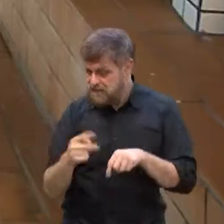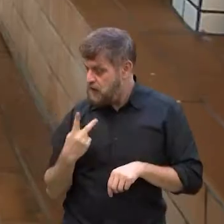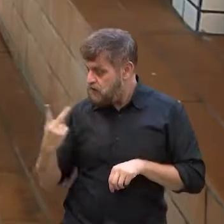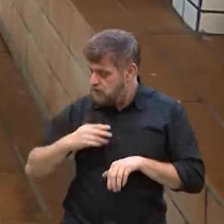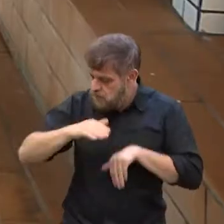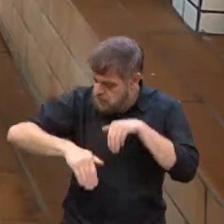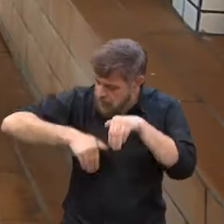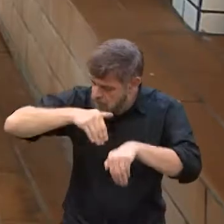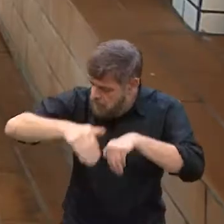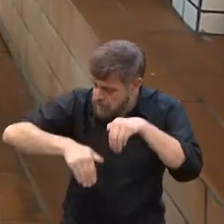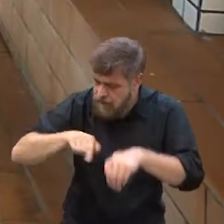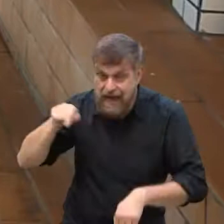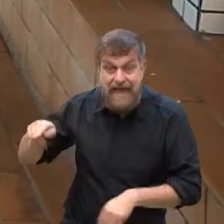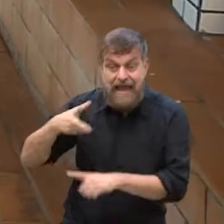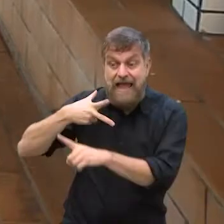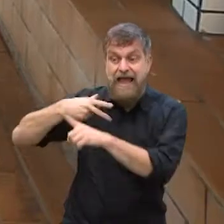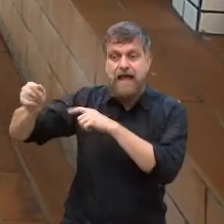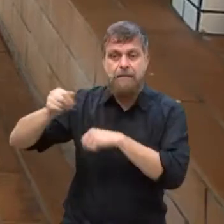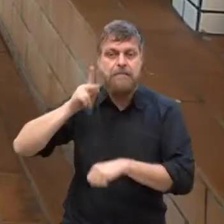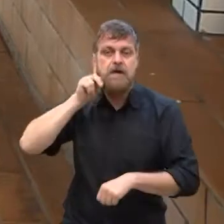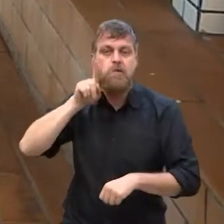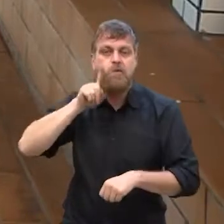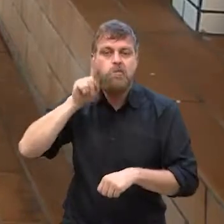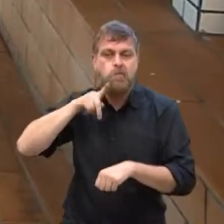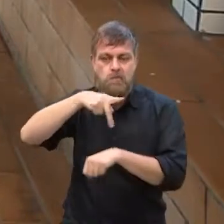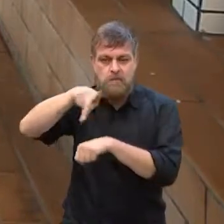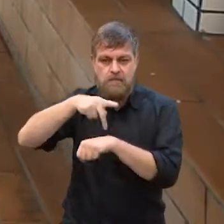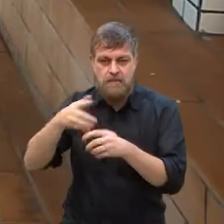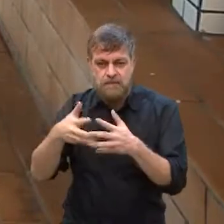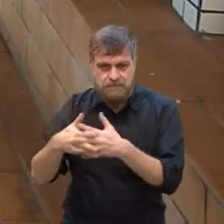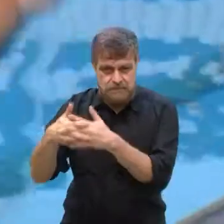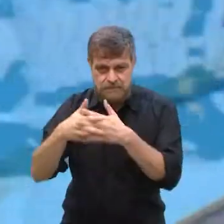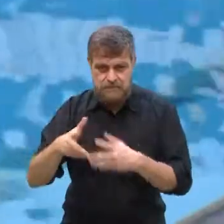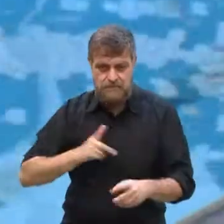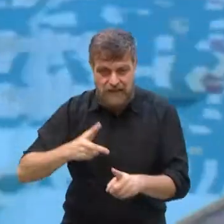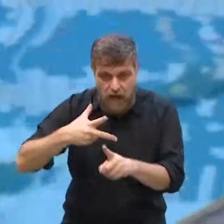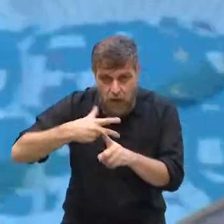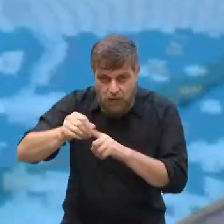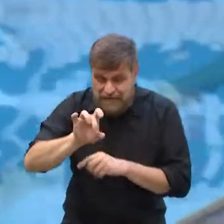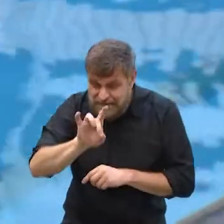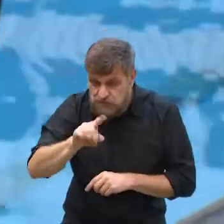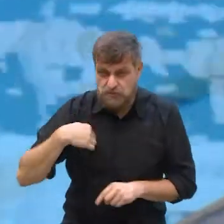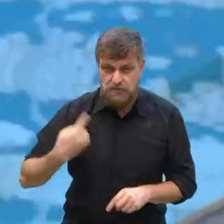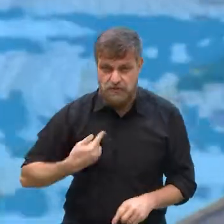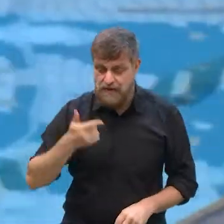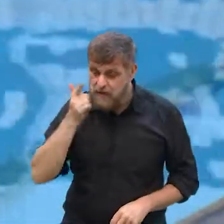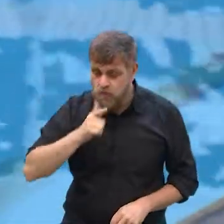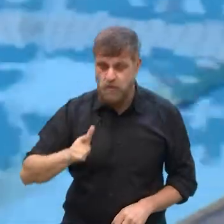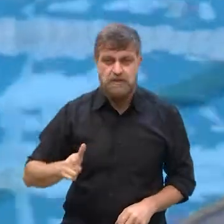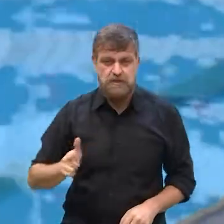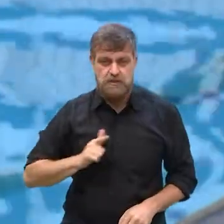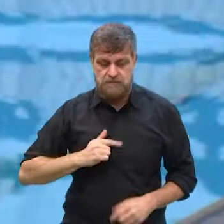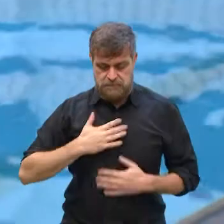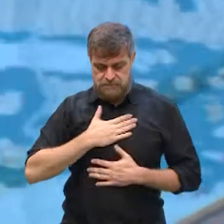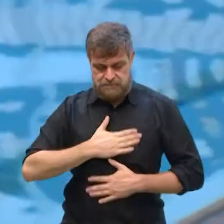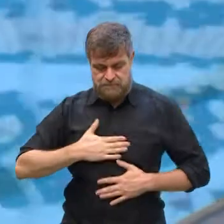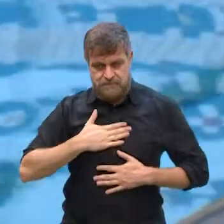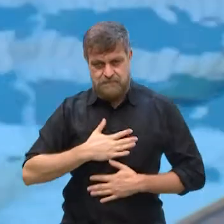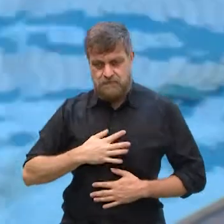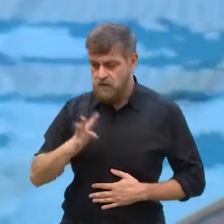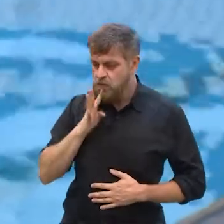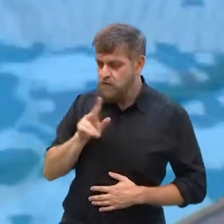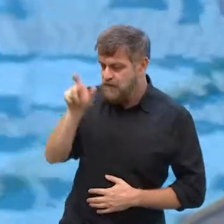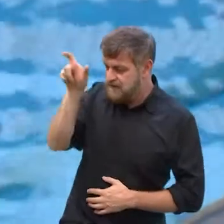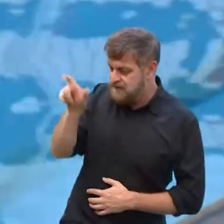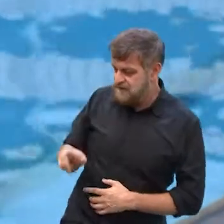Então foi uma experiência incrível que, mais uma vez, vai além de conquistas. Que através dessa conquista eu pude ter esse privilégio, claro, de conhecer o